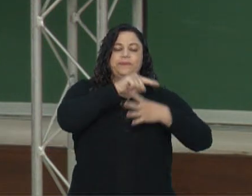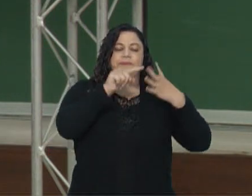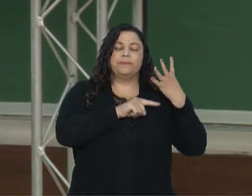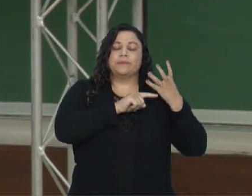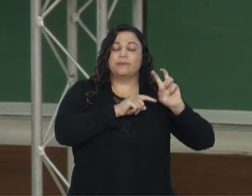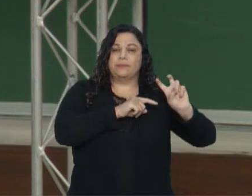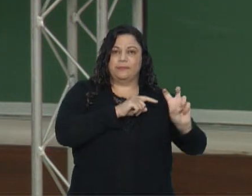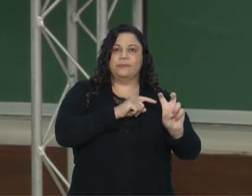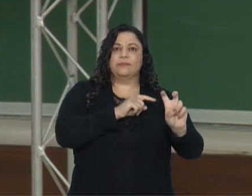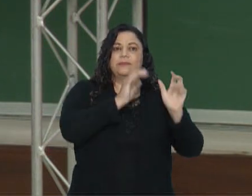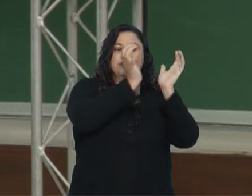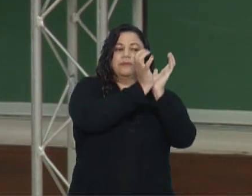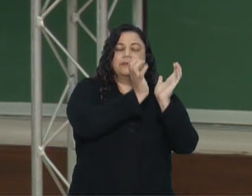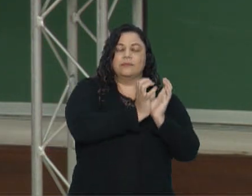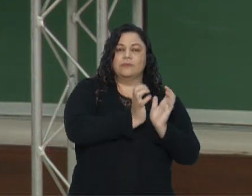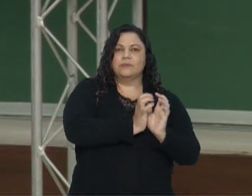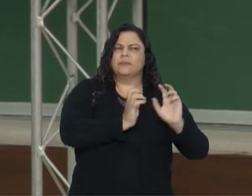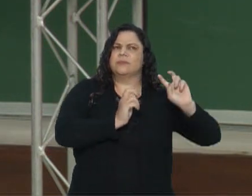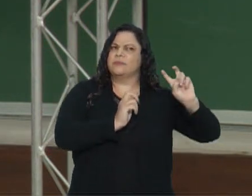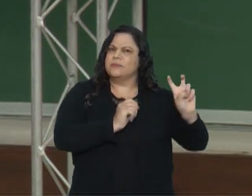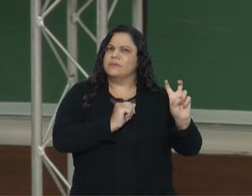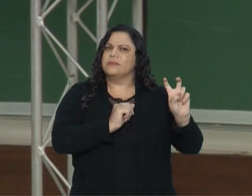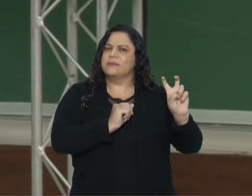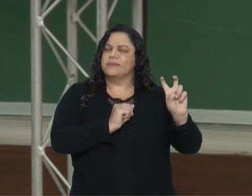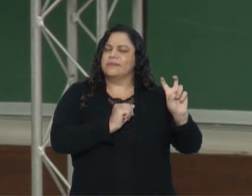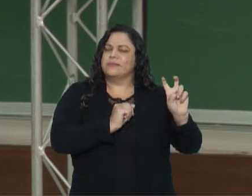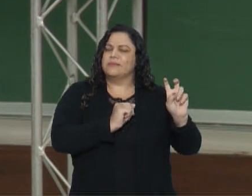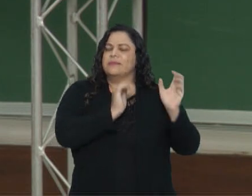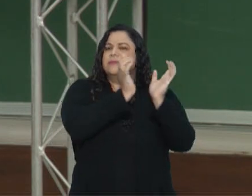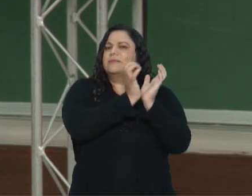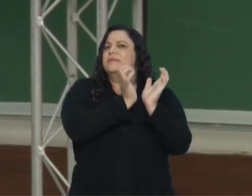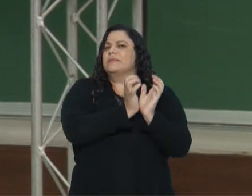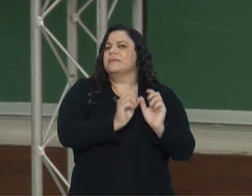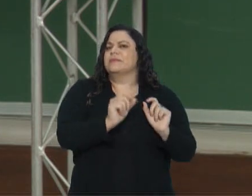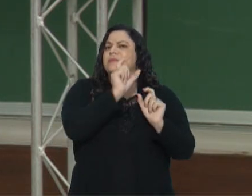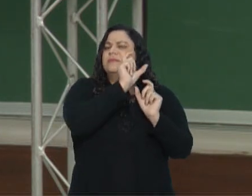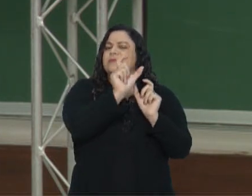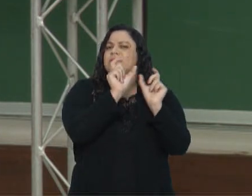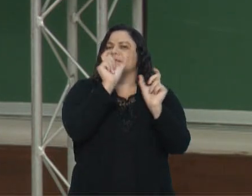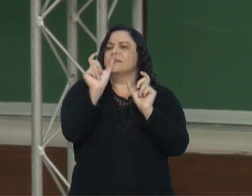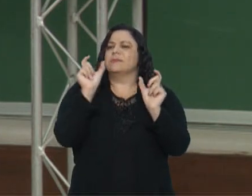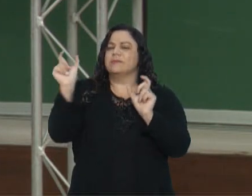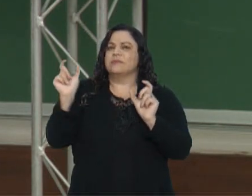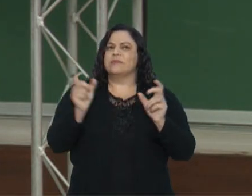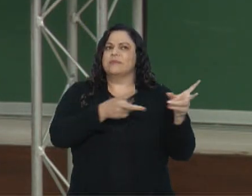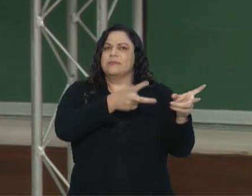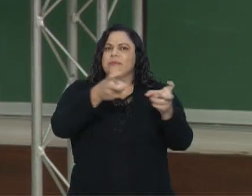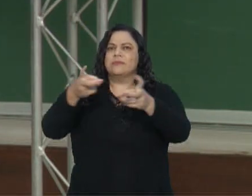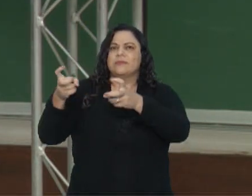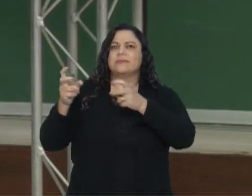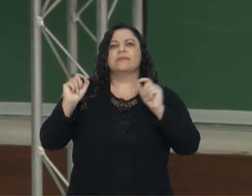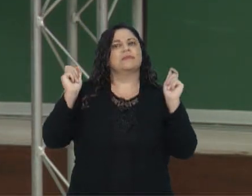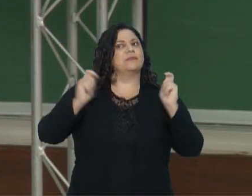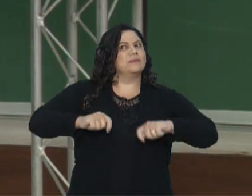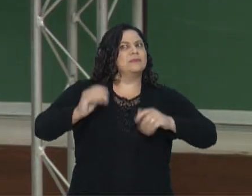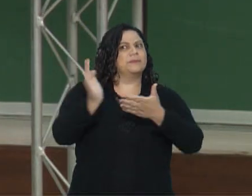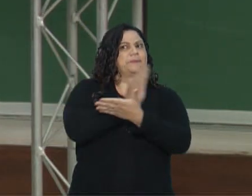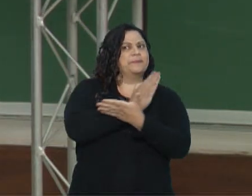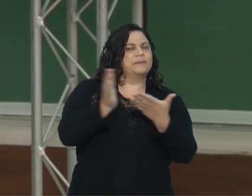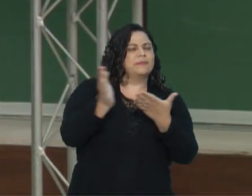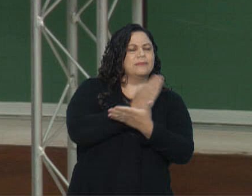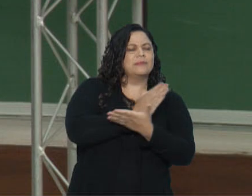de palavras. Por que 5 grupos de palavras? Então vocês vão observar que o professor já fez uma